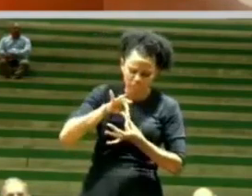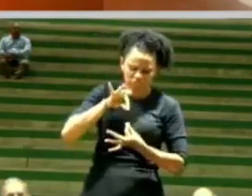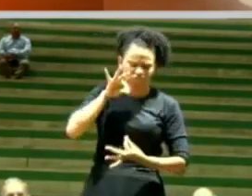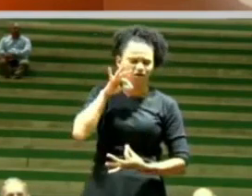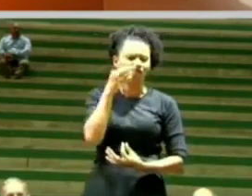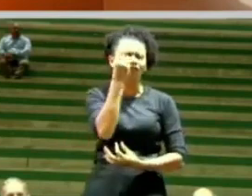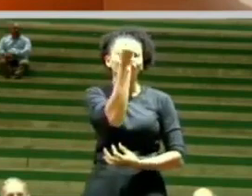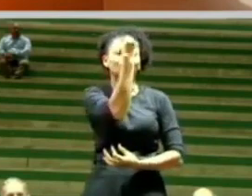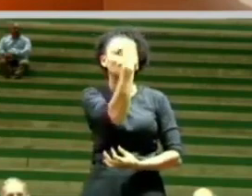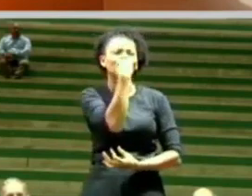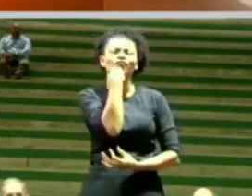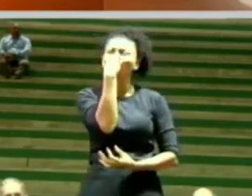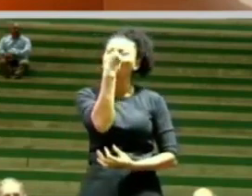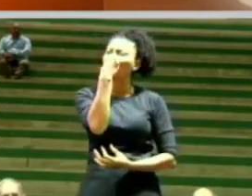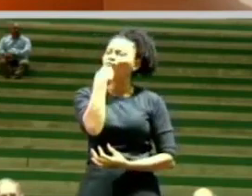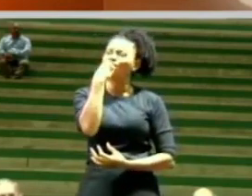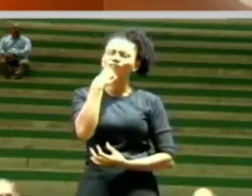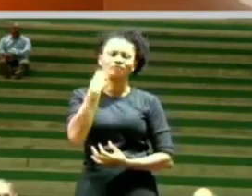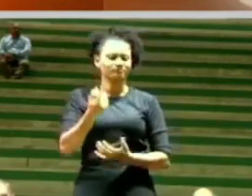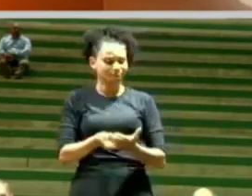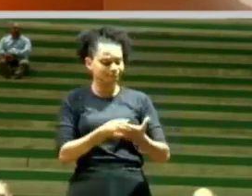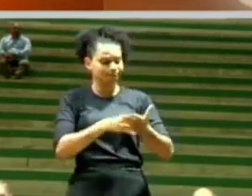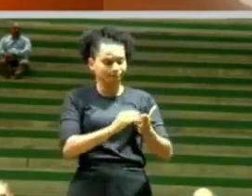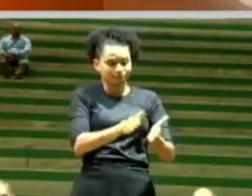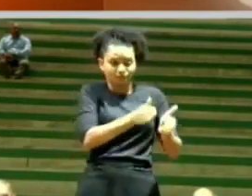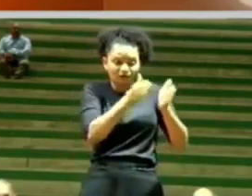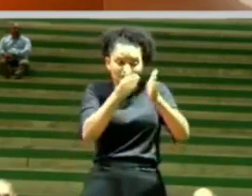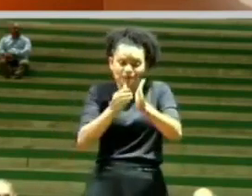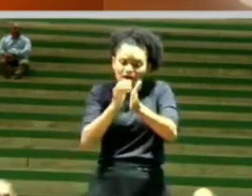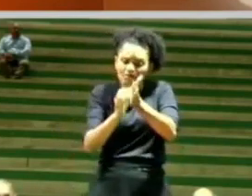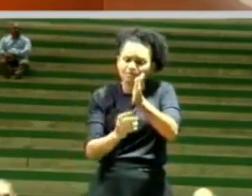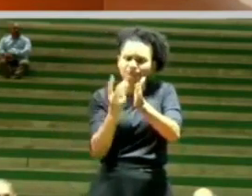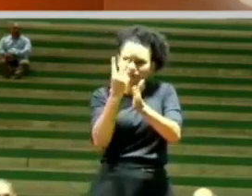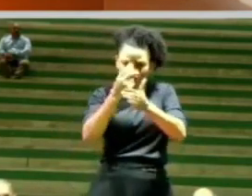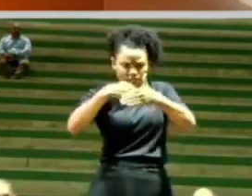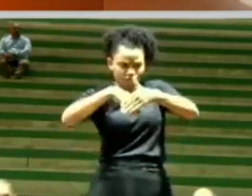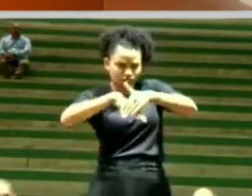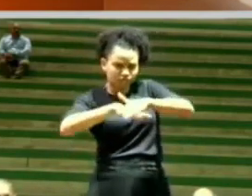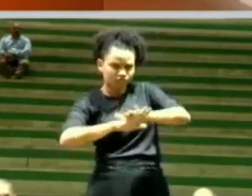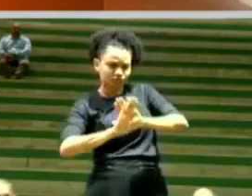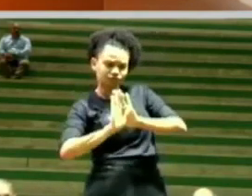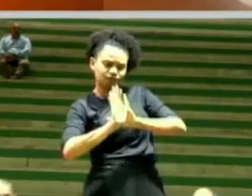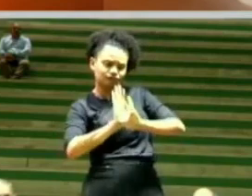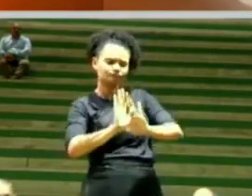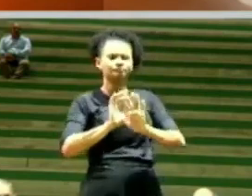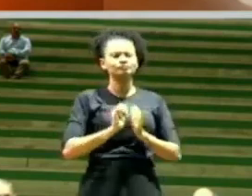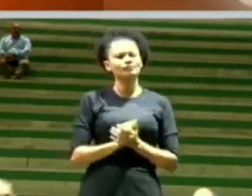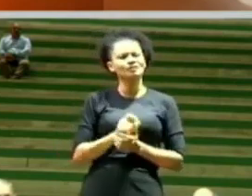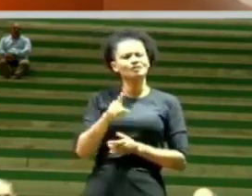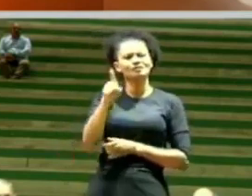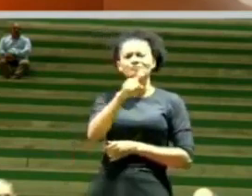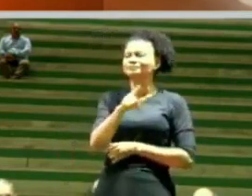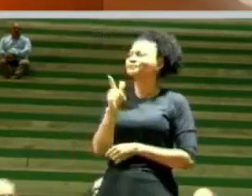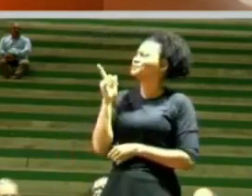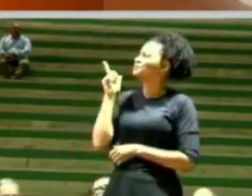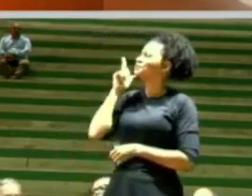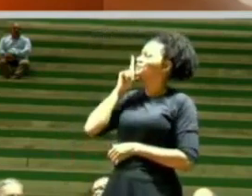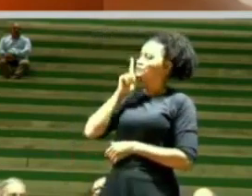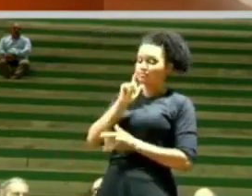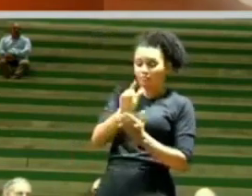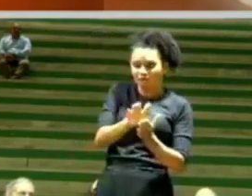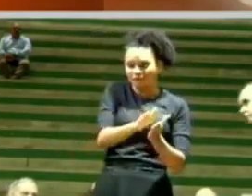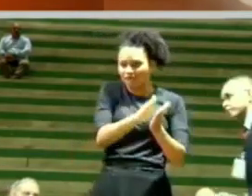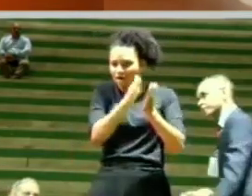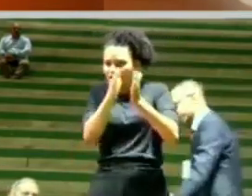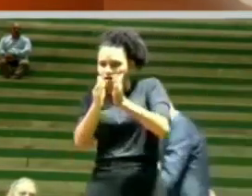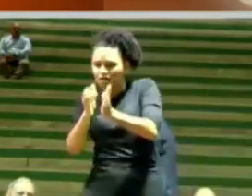Propositalmente, eu deixo o capítulo 2 para daqui a pouco. Mas quando você alcança o capítulo